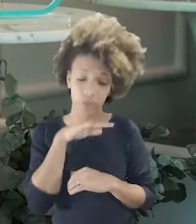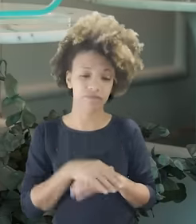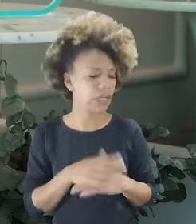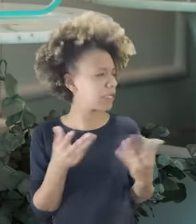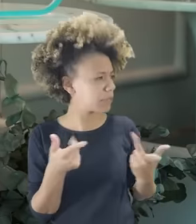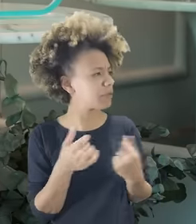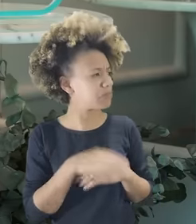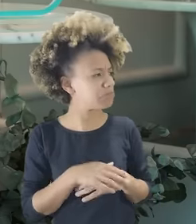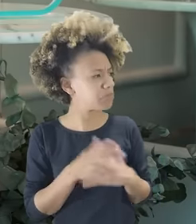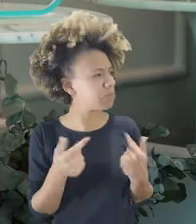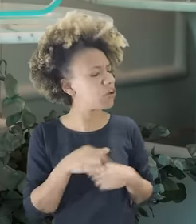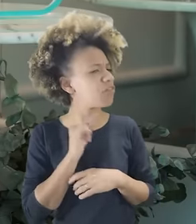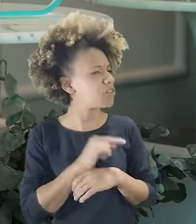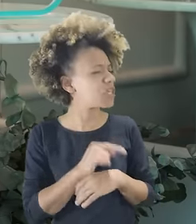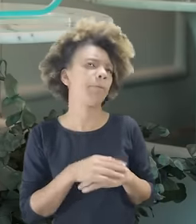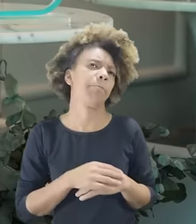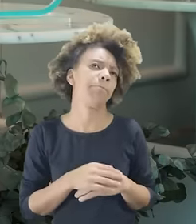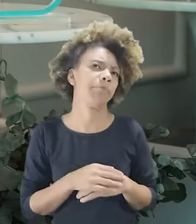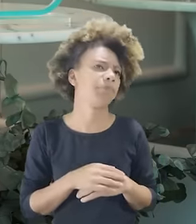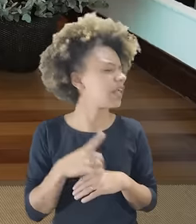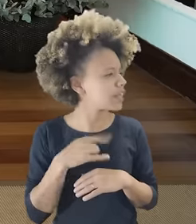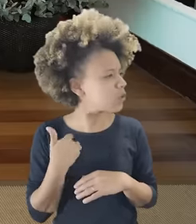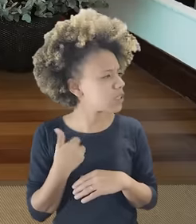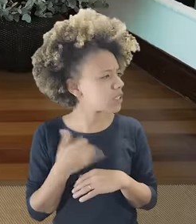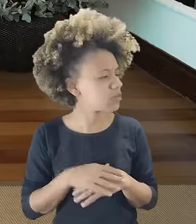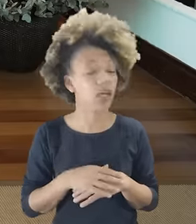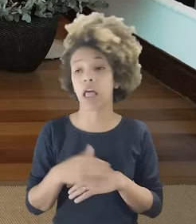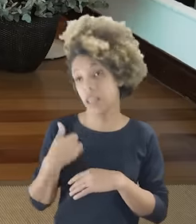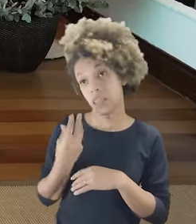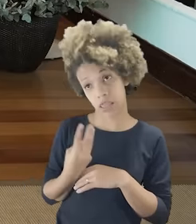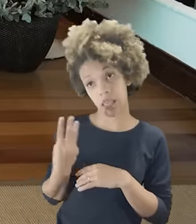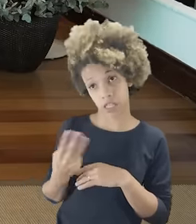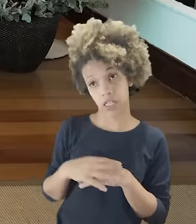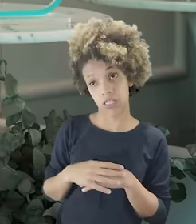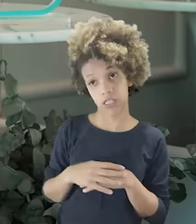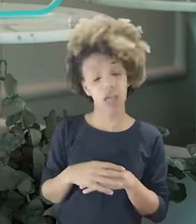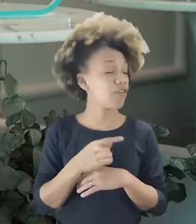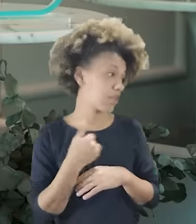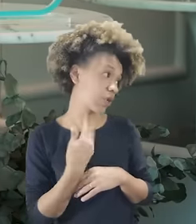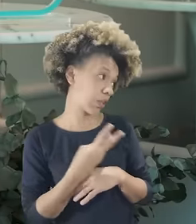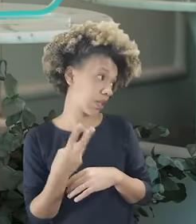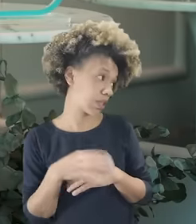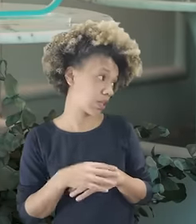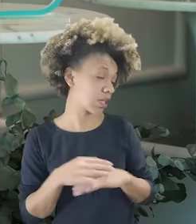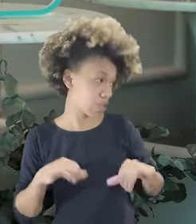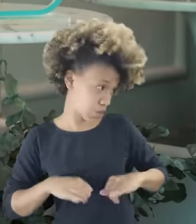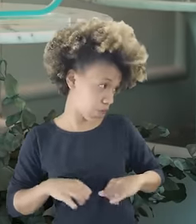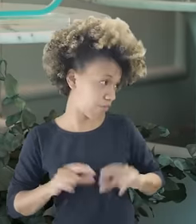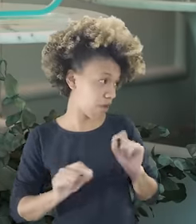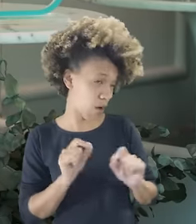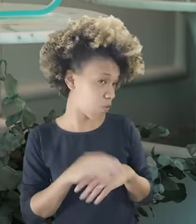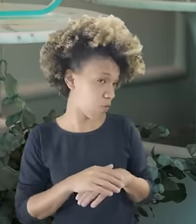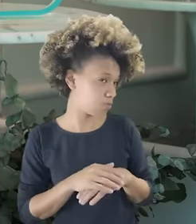maravilhoso Isso é isso é incrível você ah você tem quantos anos você com 33 anos você sofre